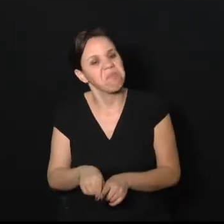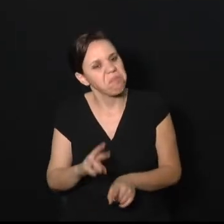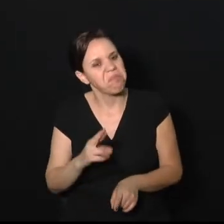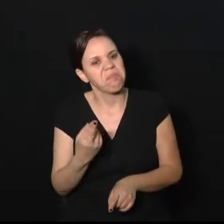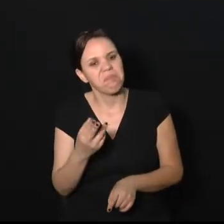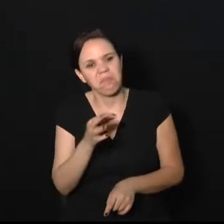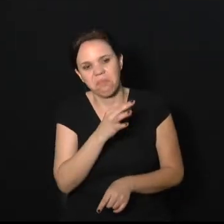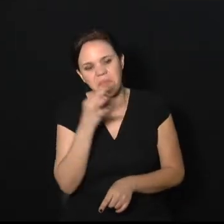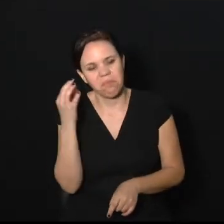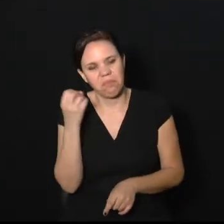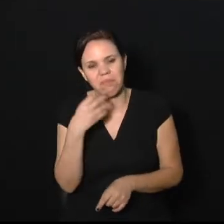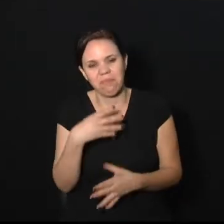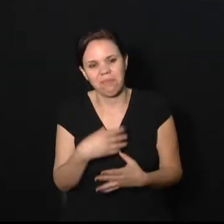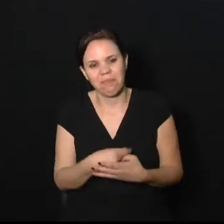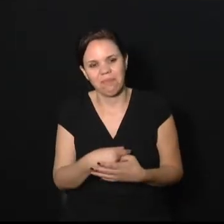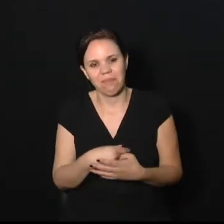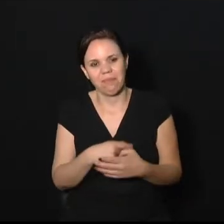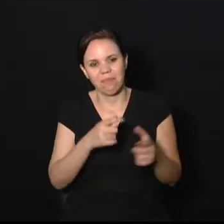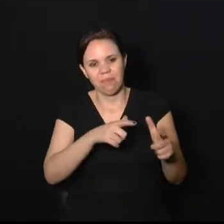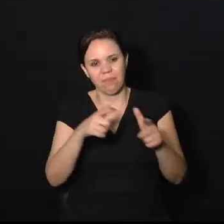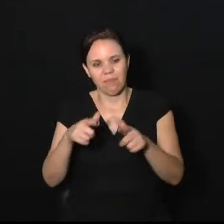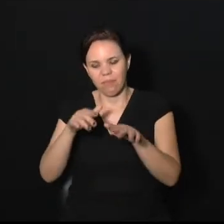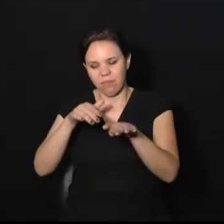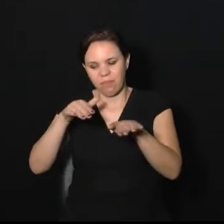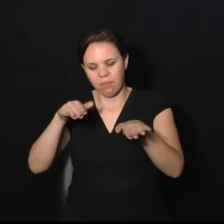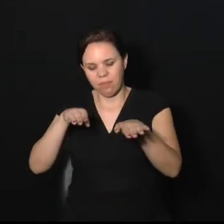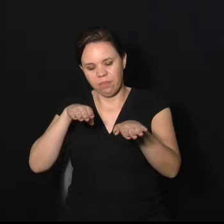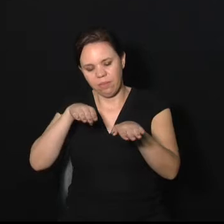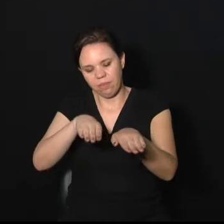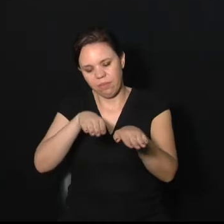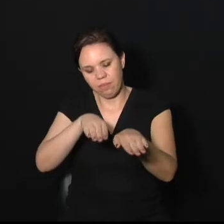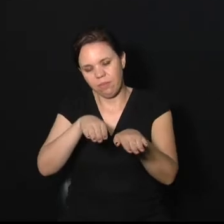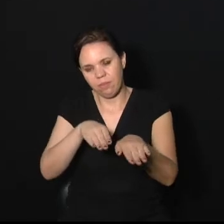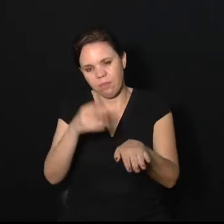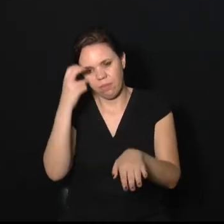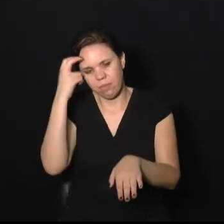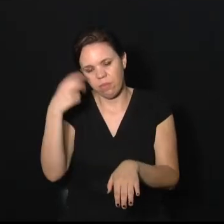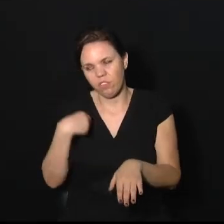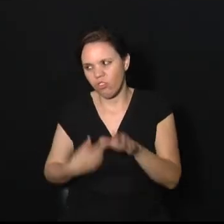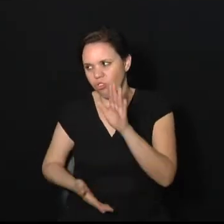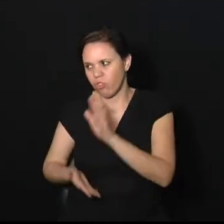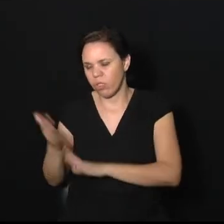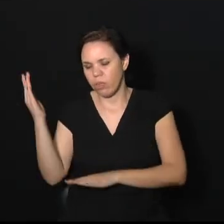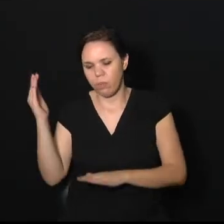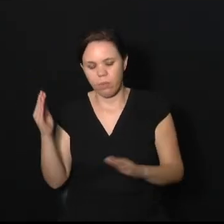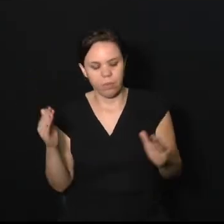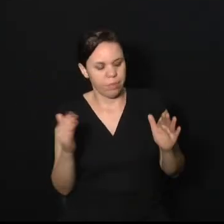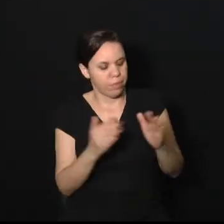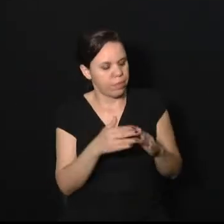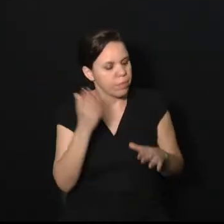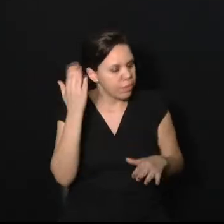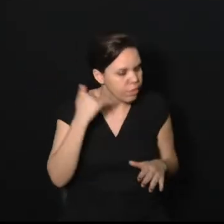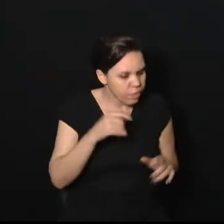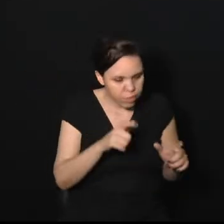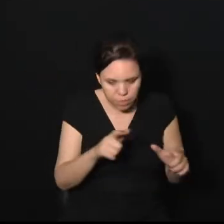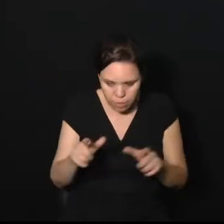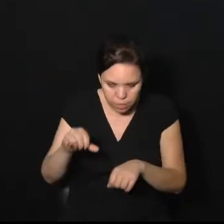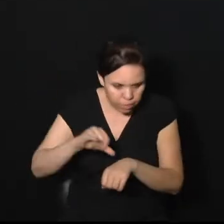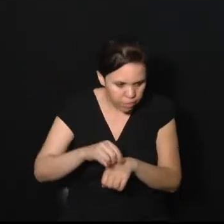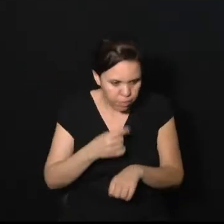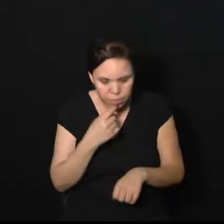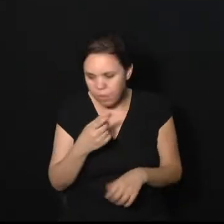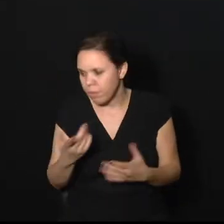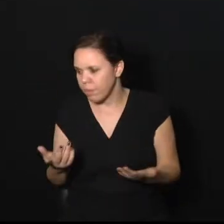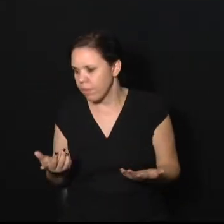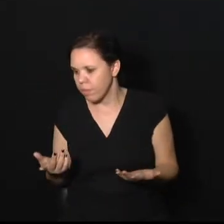problema, foi criado os estacionamentos inteligentes. Então, eu já saio de casa, eu já tenho pelo aplicativo, eu já sei no centro da cidade onde tem